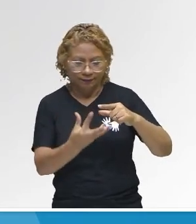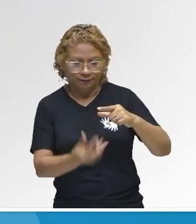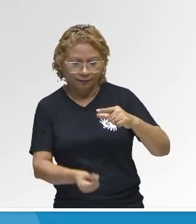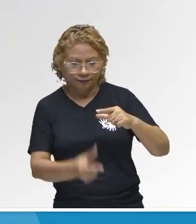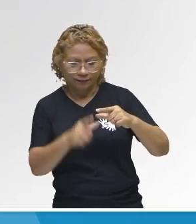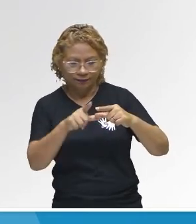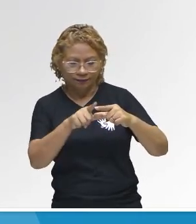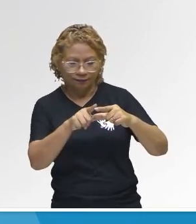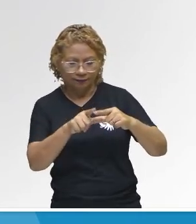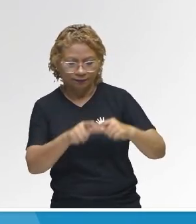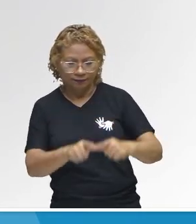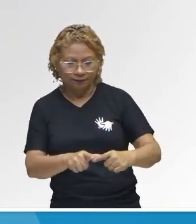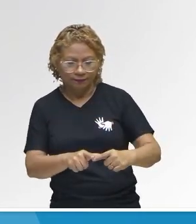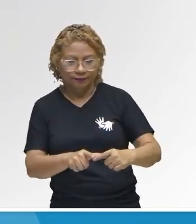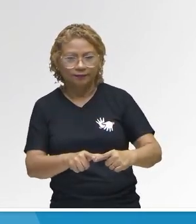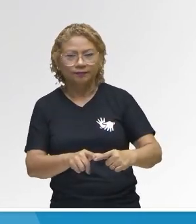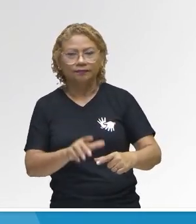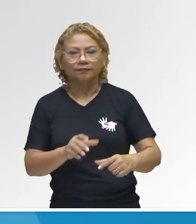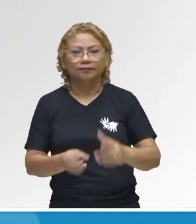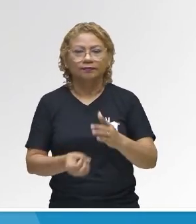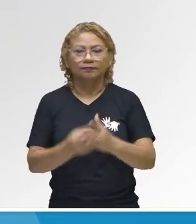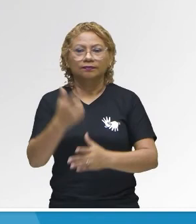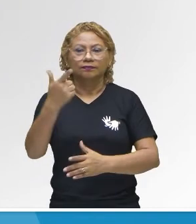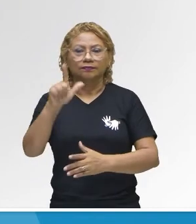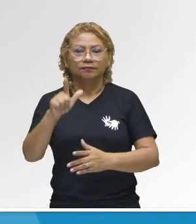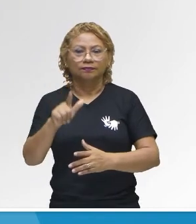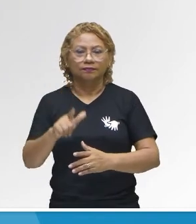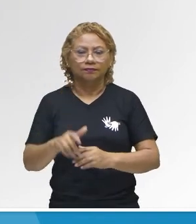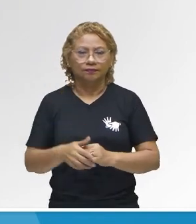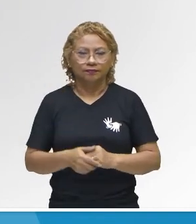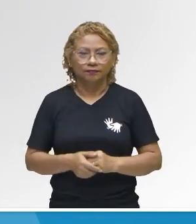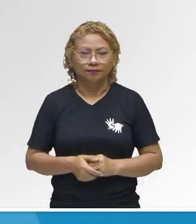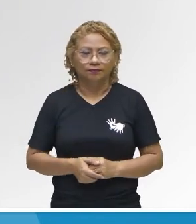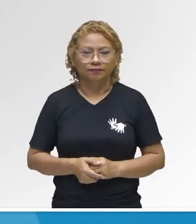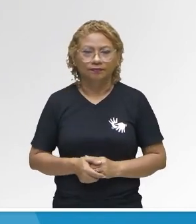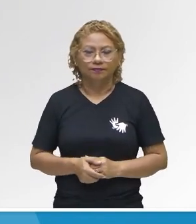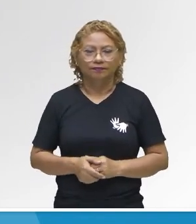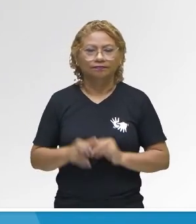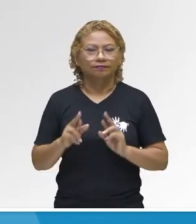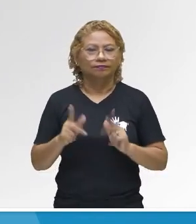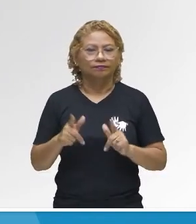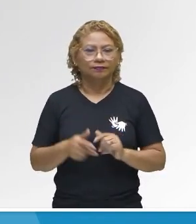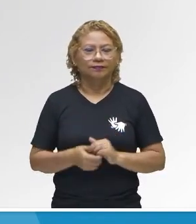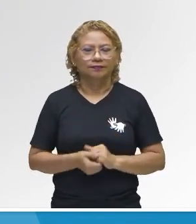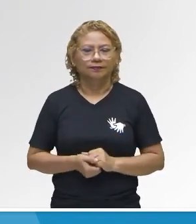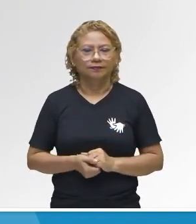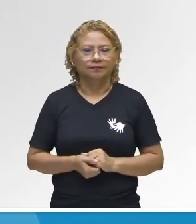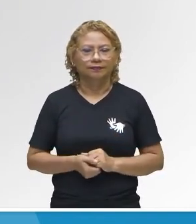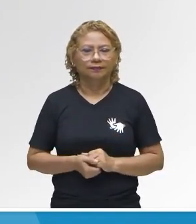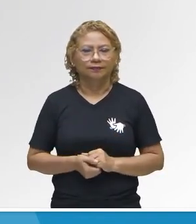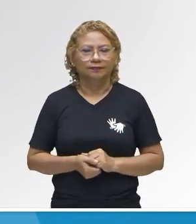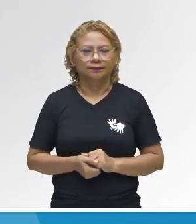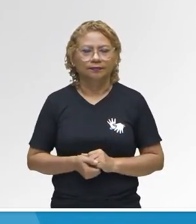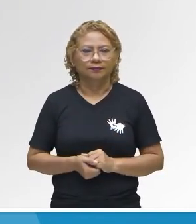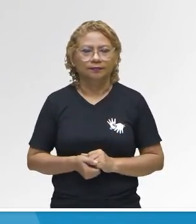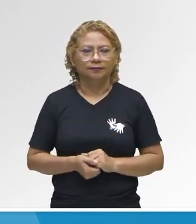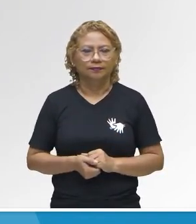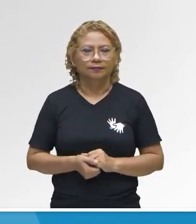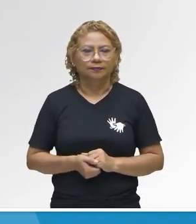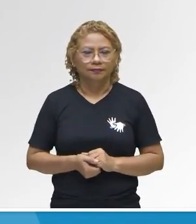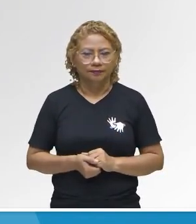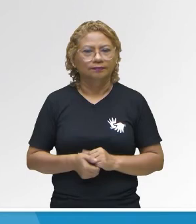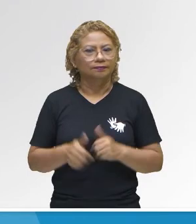aí eu projetei a sombra dele nesse plano alfa. Percebam que eu obtive um